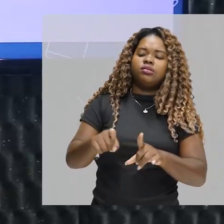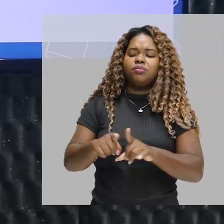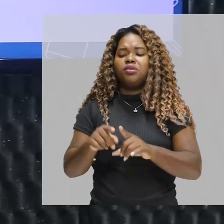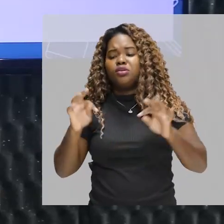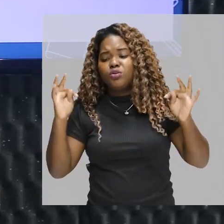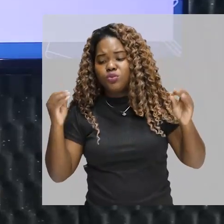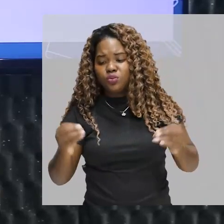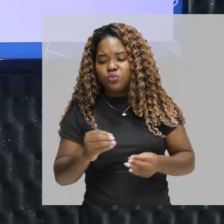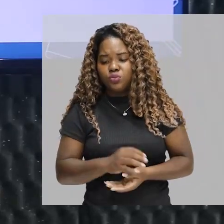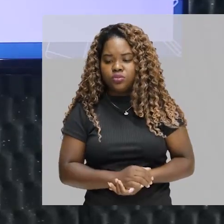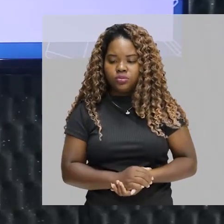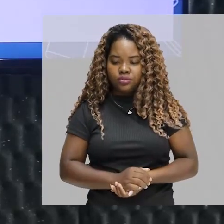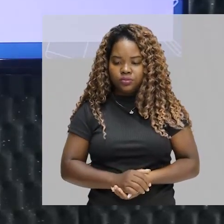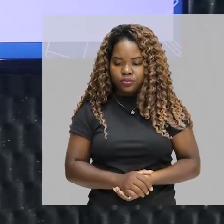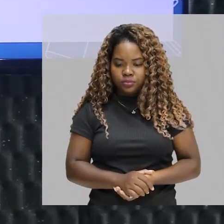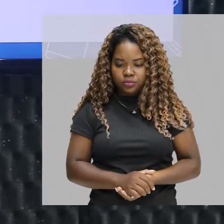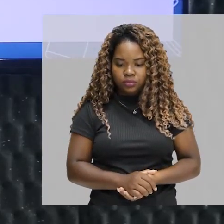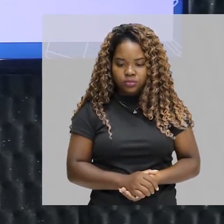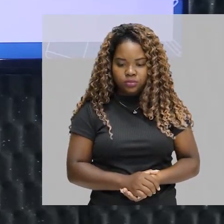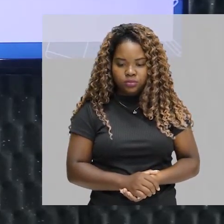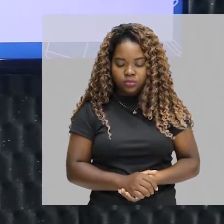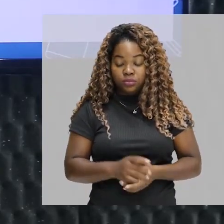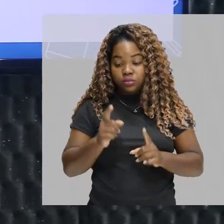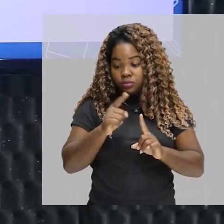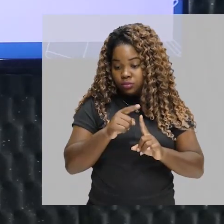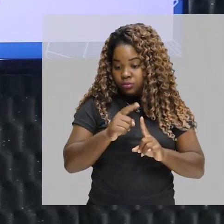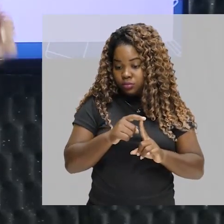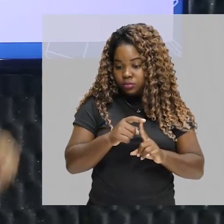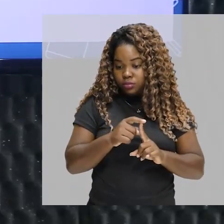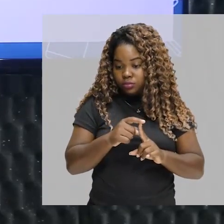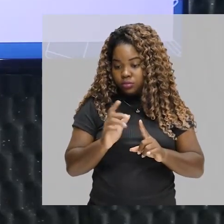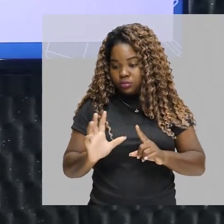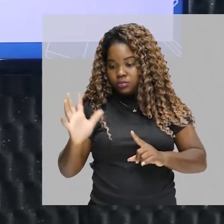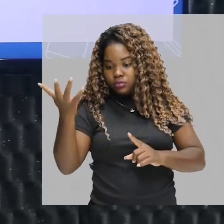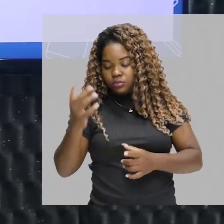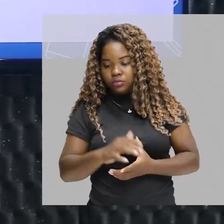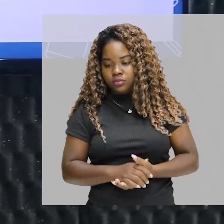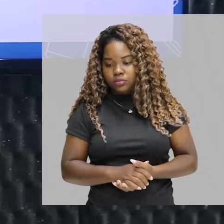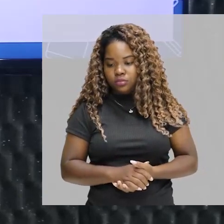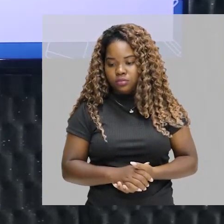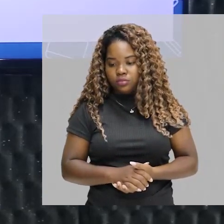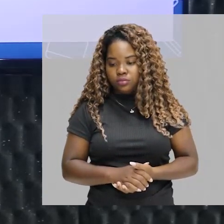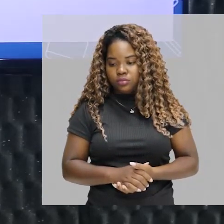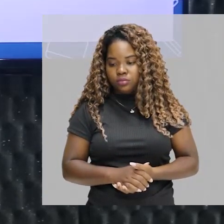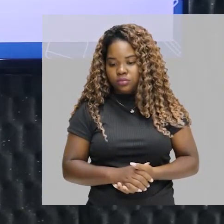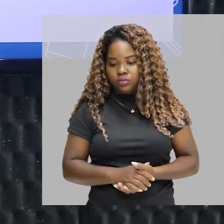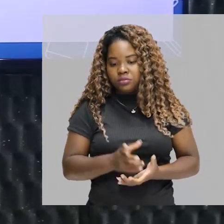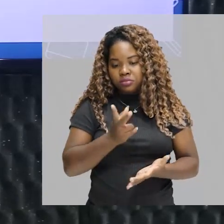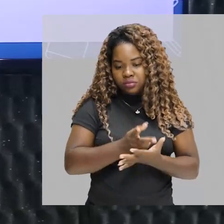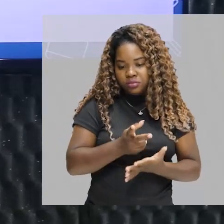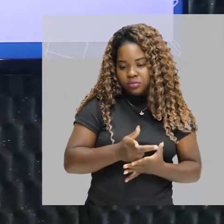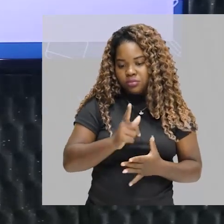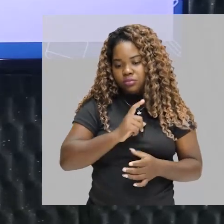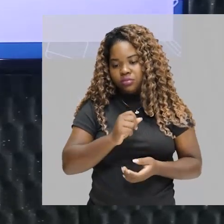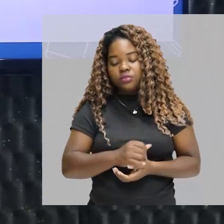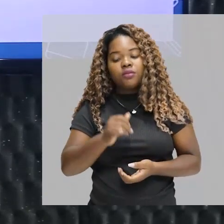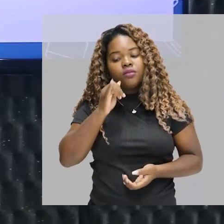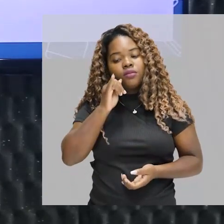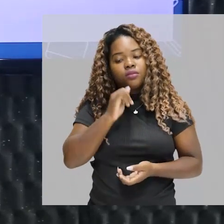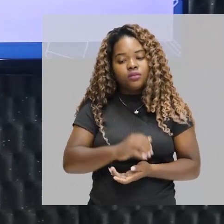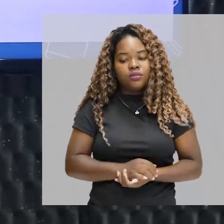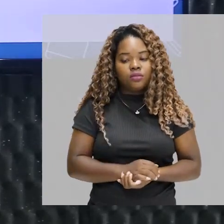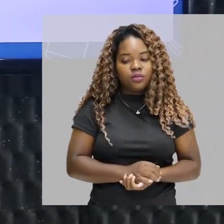desafia tudo, tá? Nesse tipo de narrativas, o acontecimento sobrenatural está sempre presente. Por